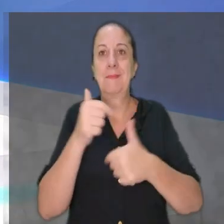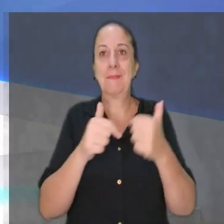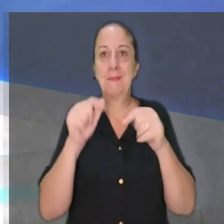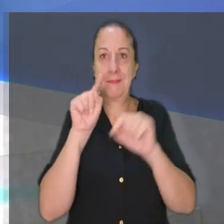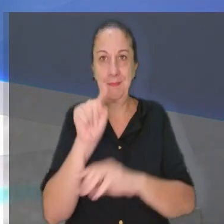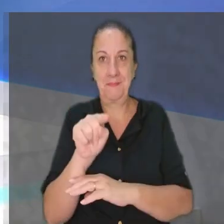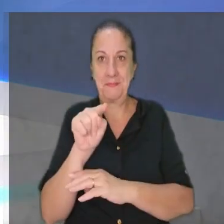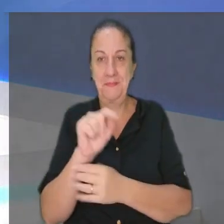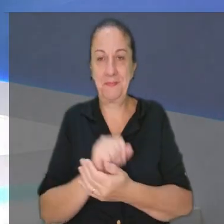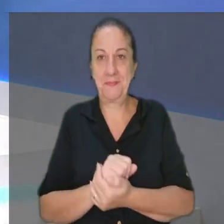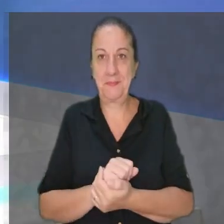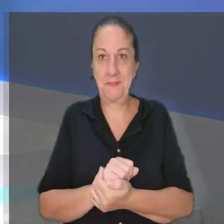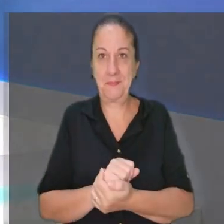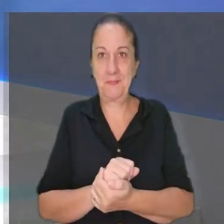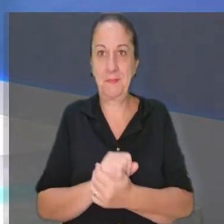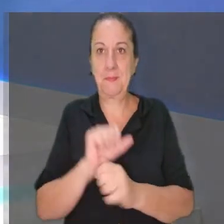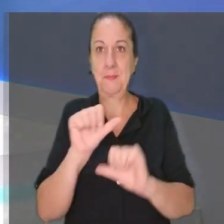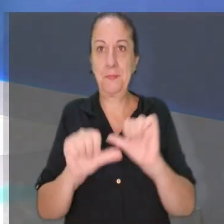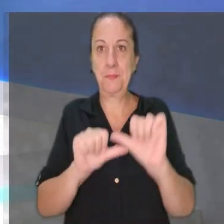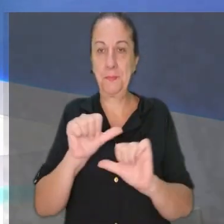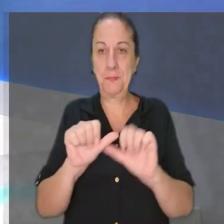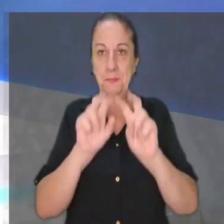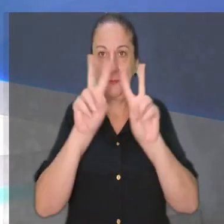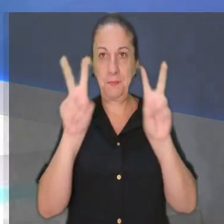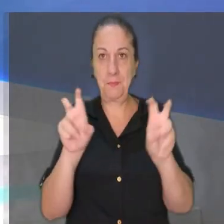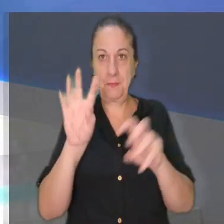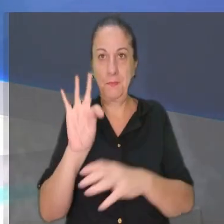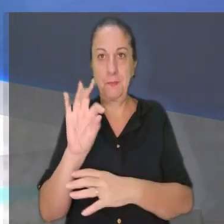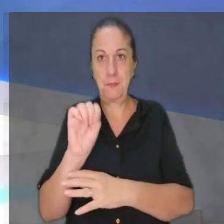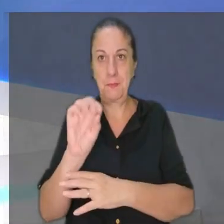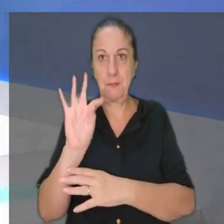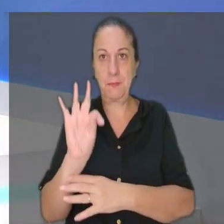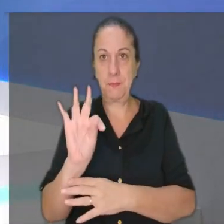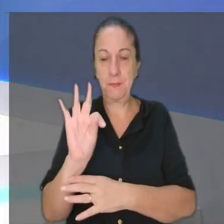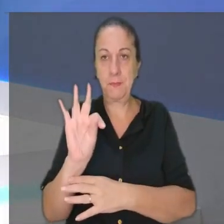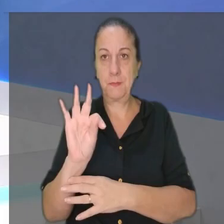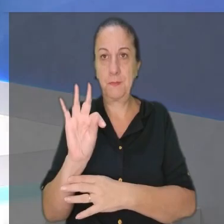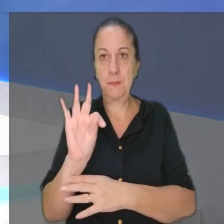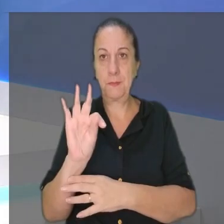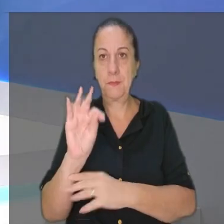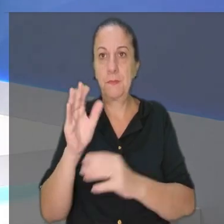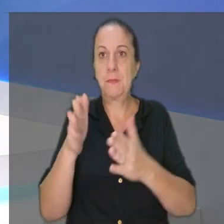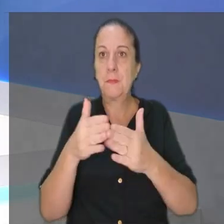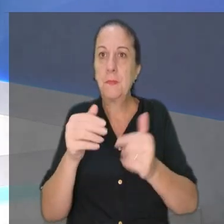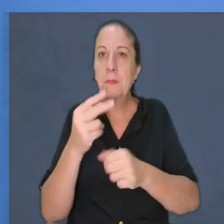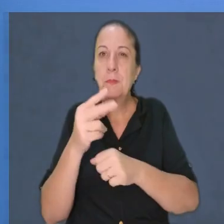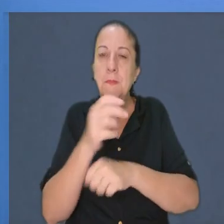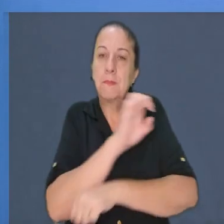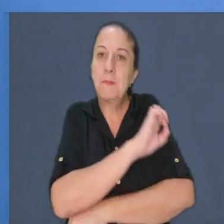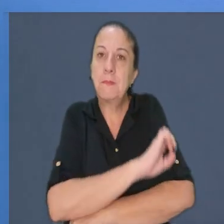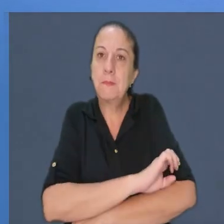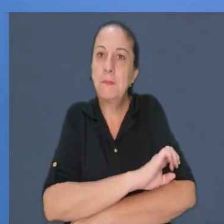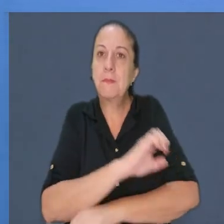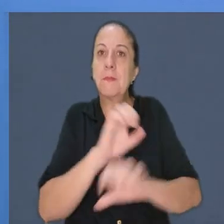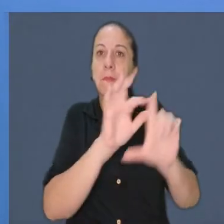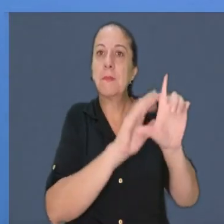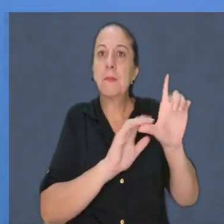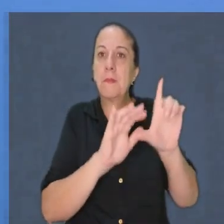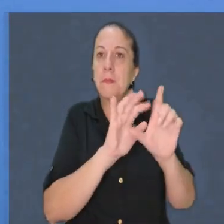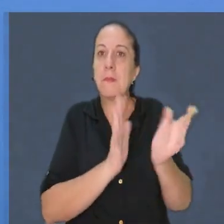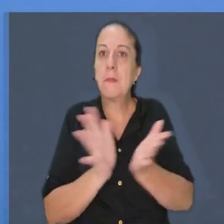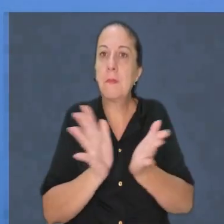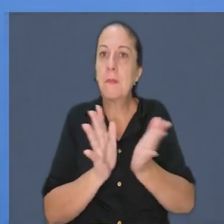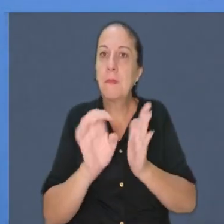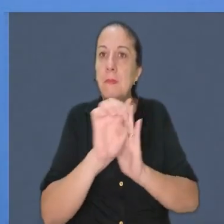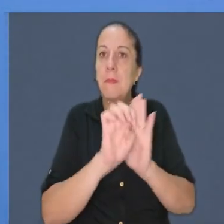você. E mudando de assunto, o TST iniciou o processo seletivo virtual para estágio. Pelo QR Code, você